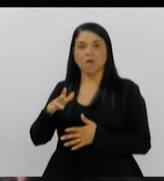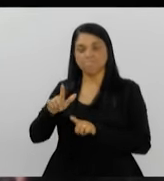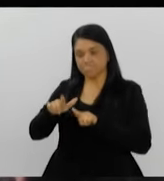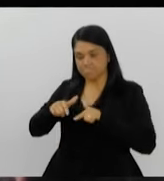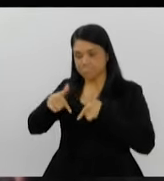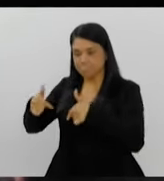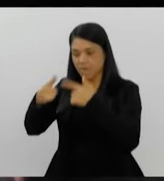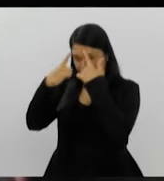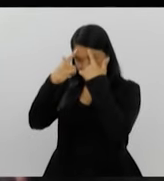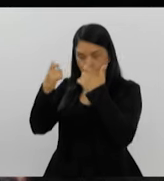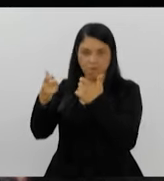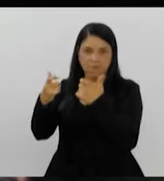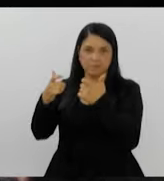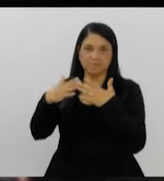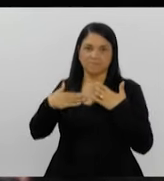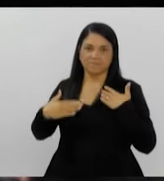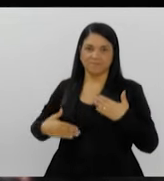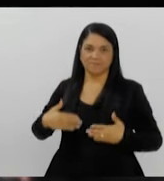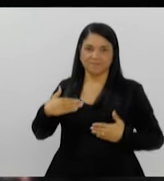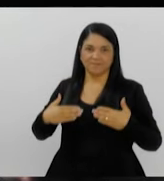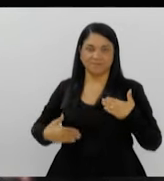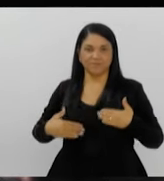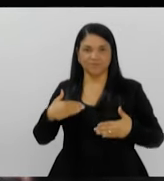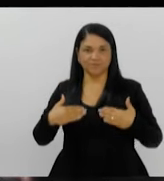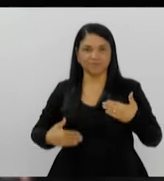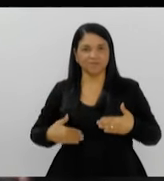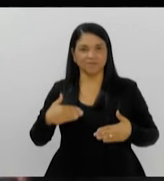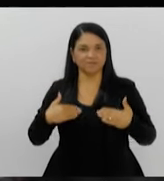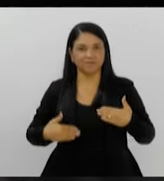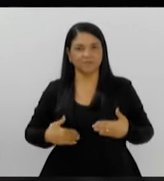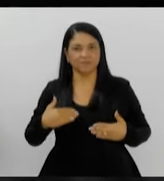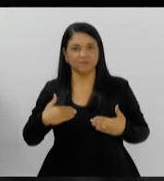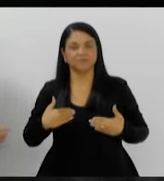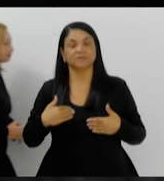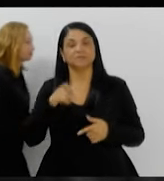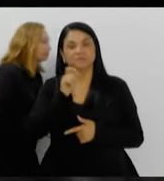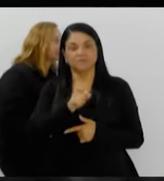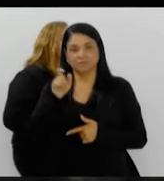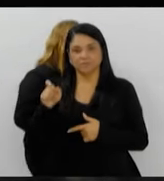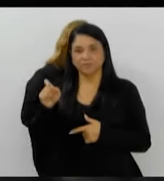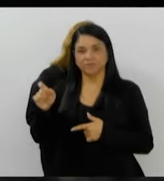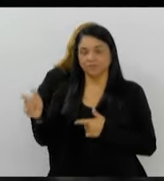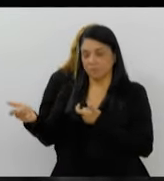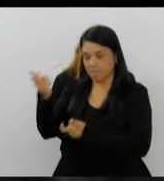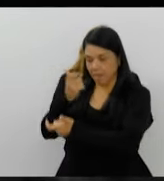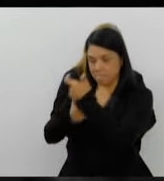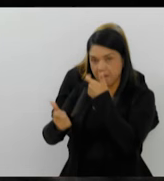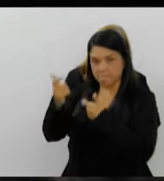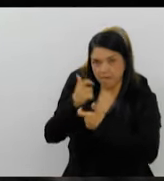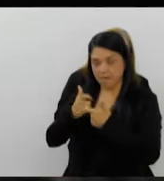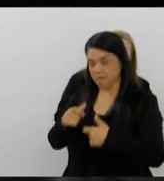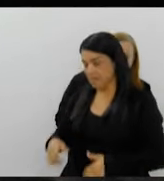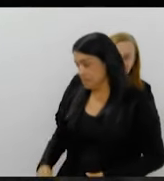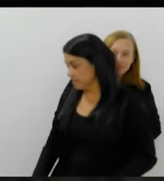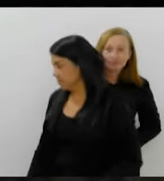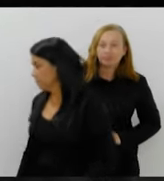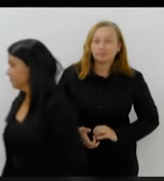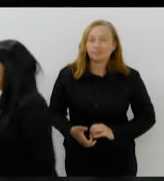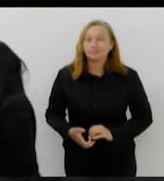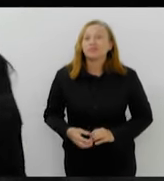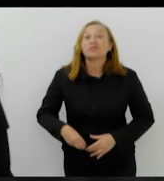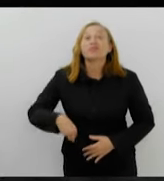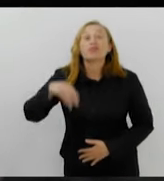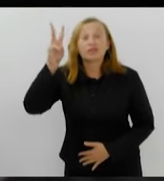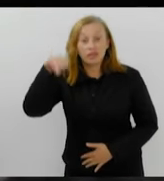violência física a verdade é que as pessoas falaram falaram e falaram Mas quem